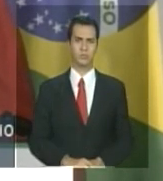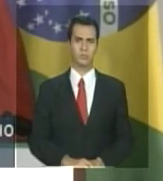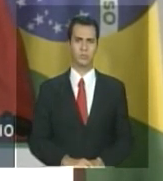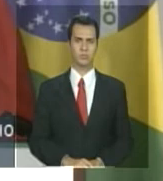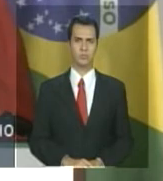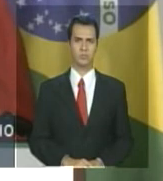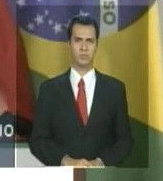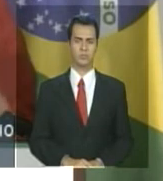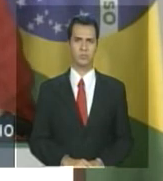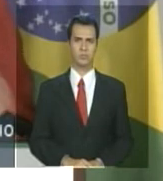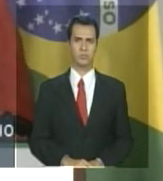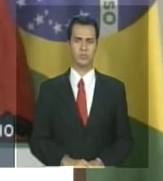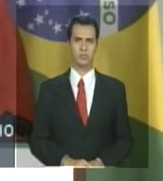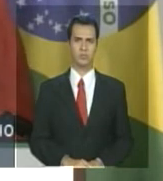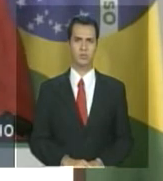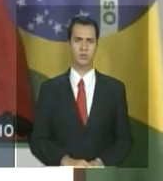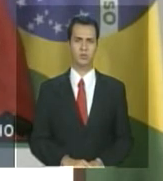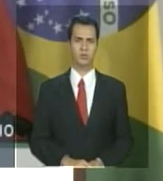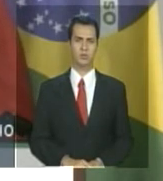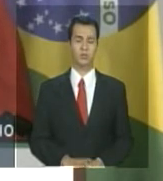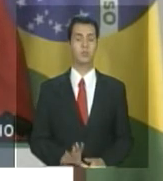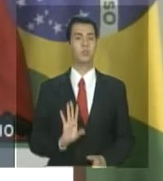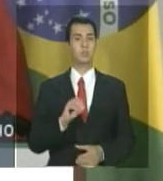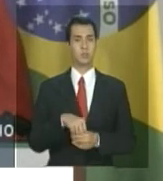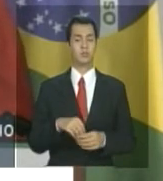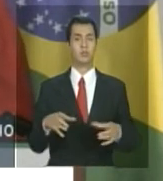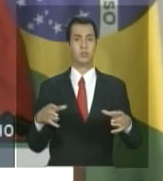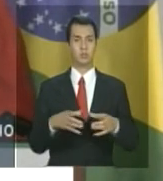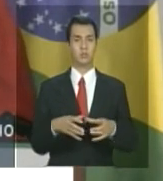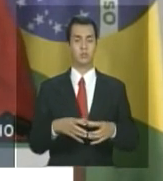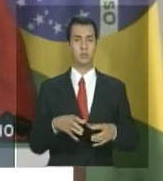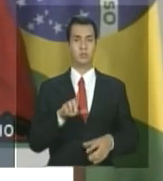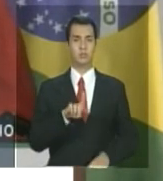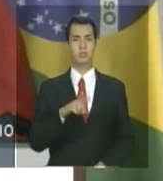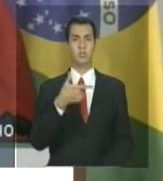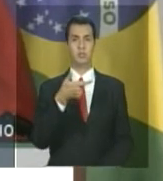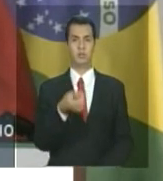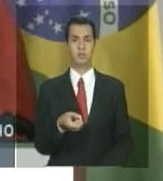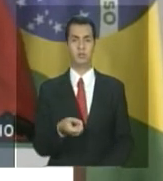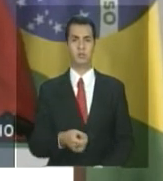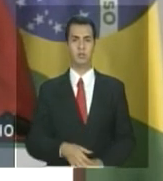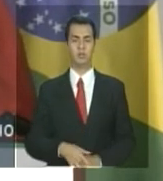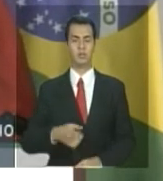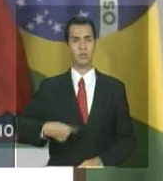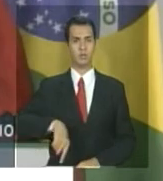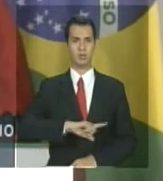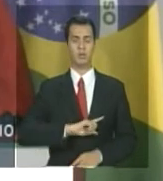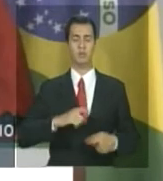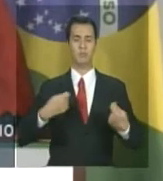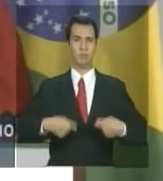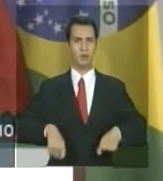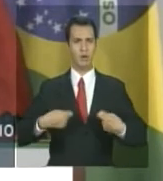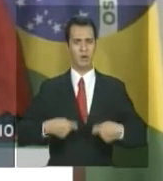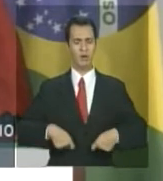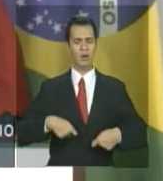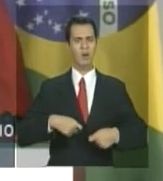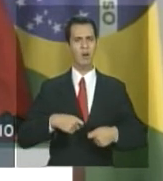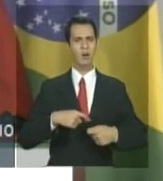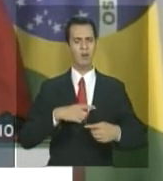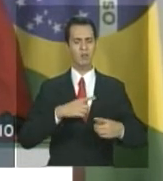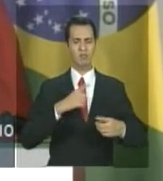E, no âmbito do G20, é muito importante que nós busquemos